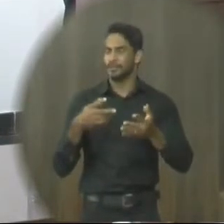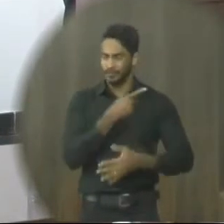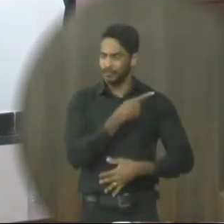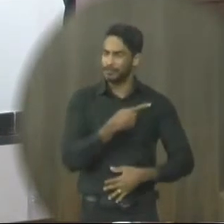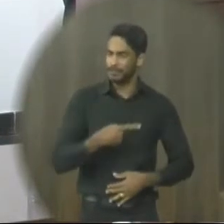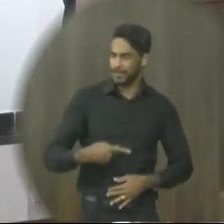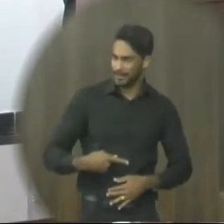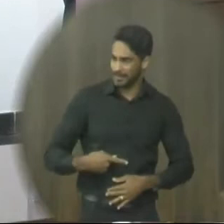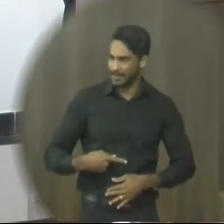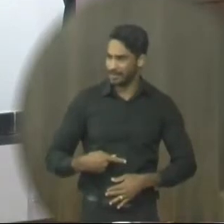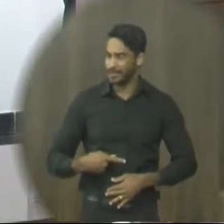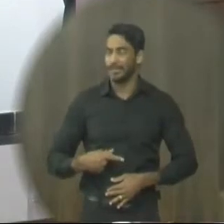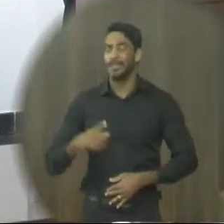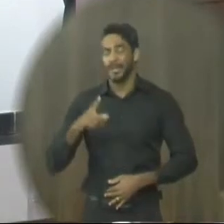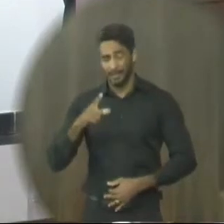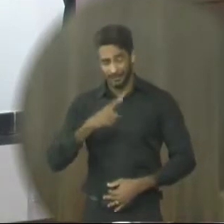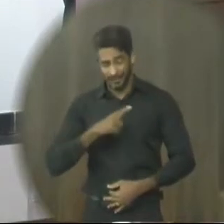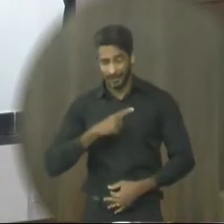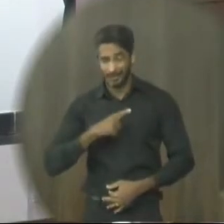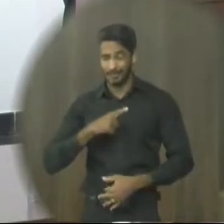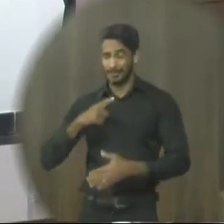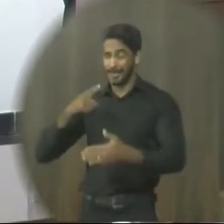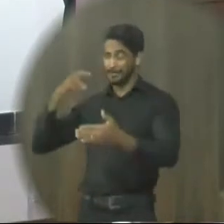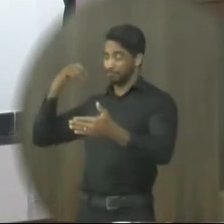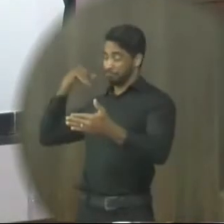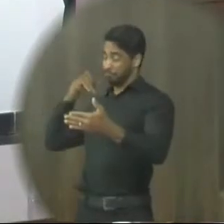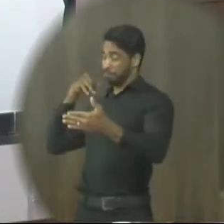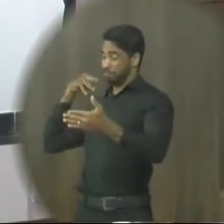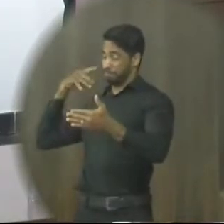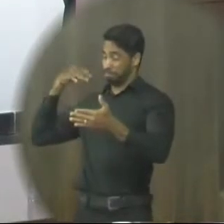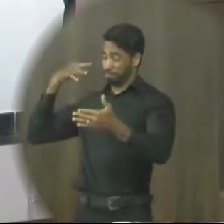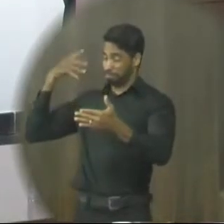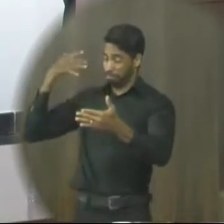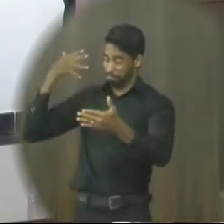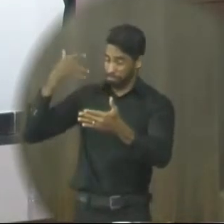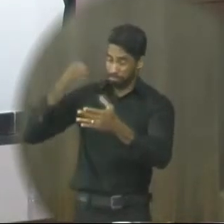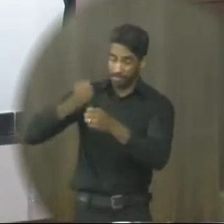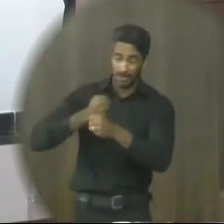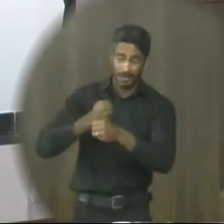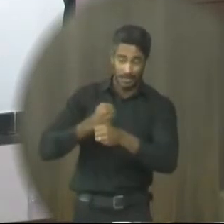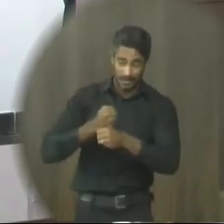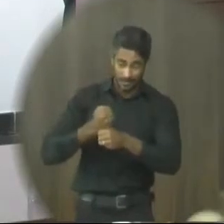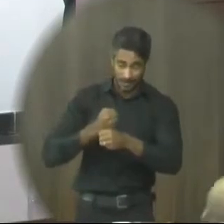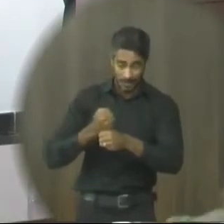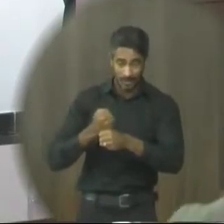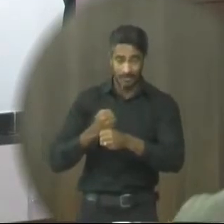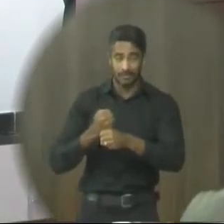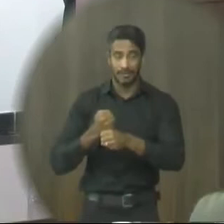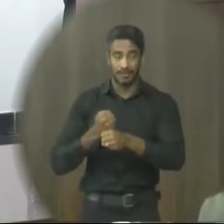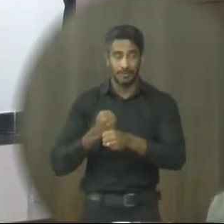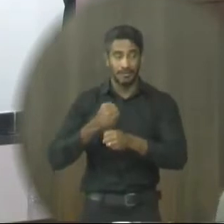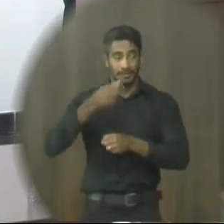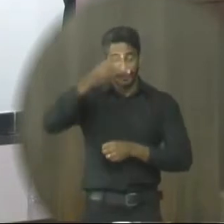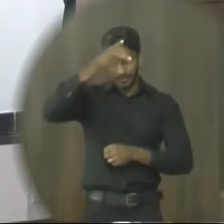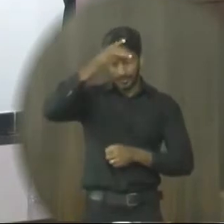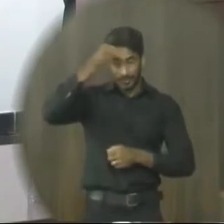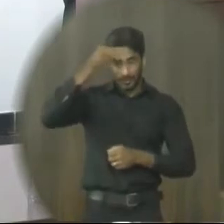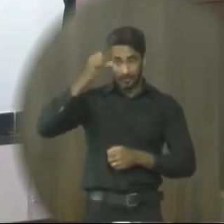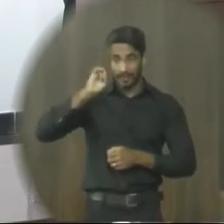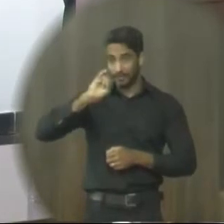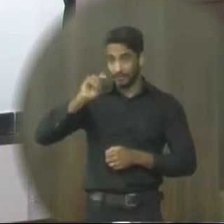presidente, ela se arrasta. Desde quando eu entrei nessa casa, que já vinha nada, foi no mandato do prefeito Zé